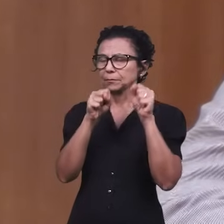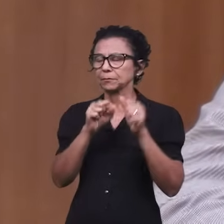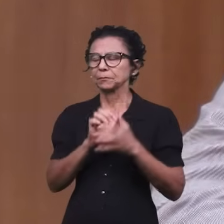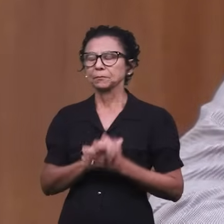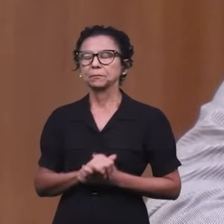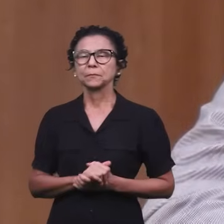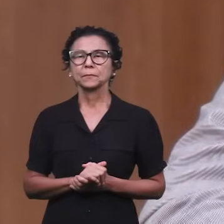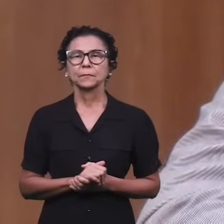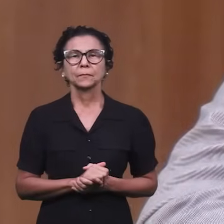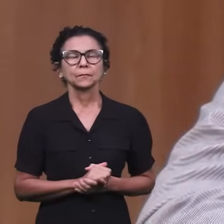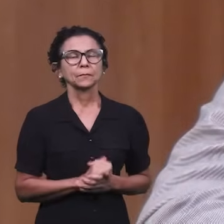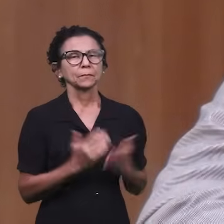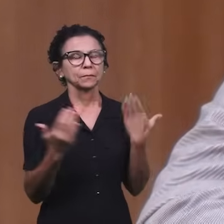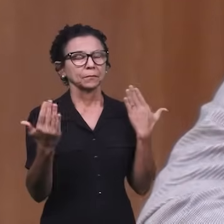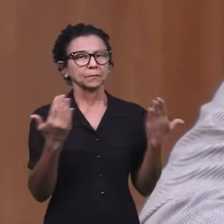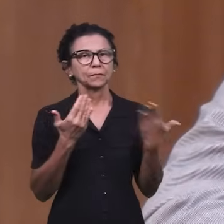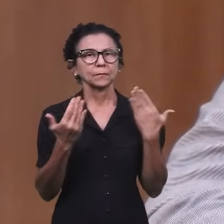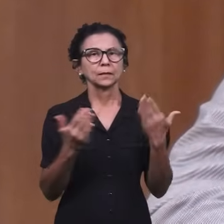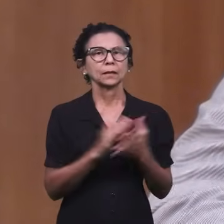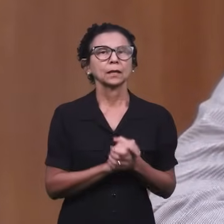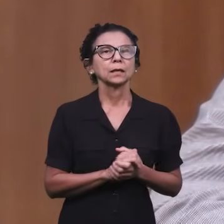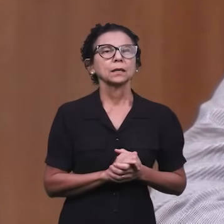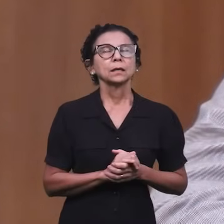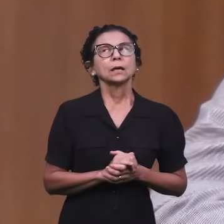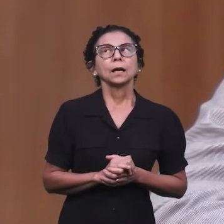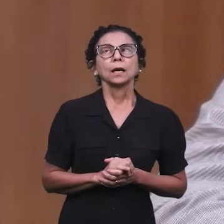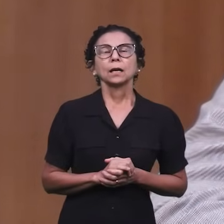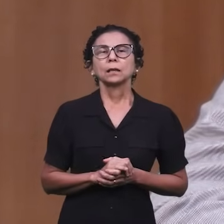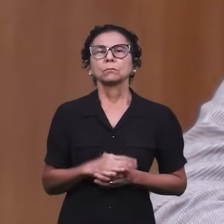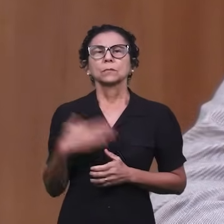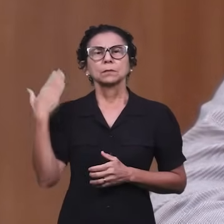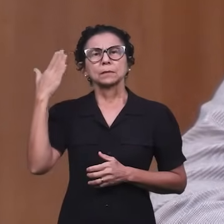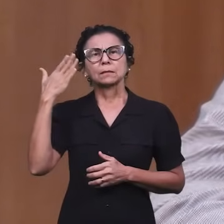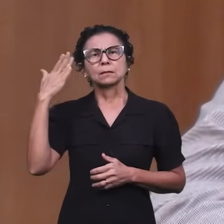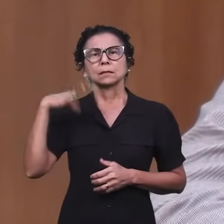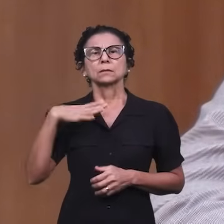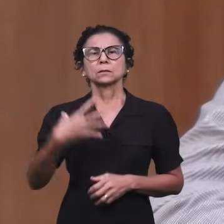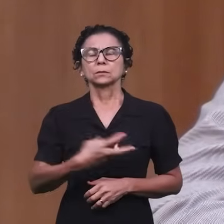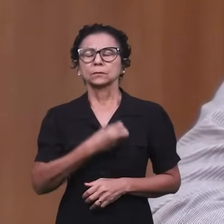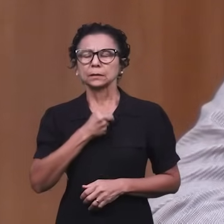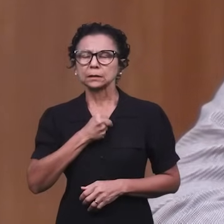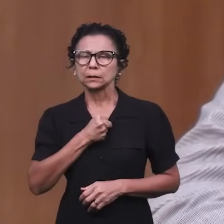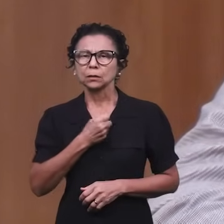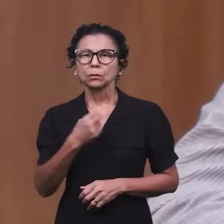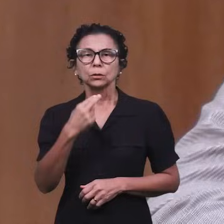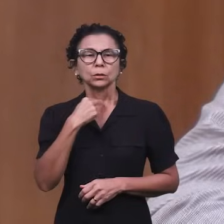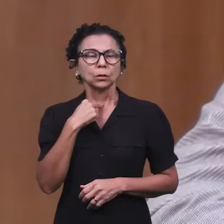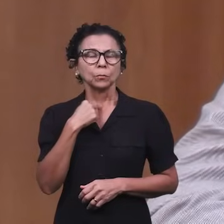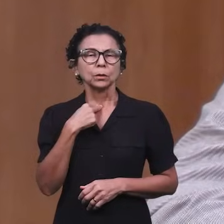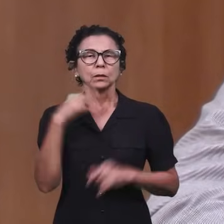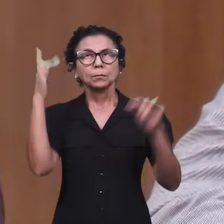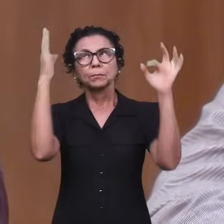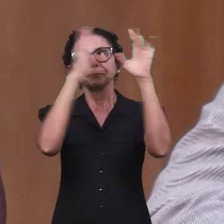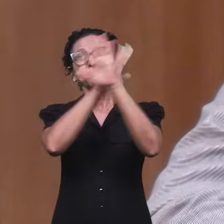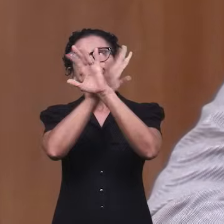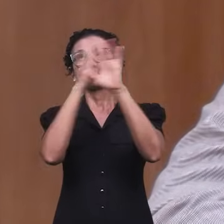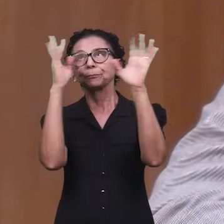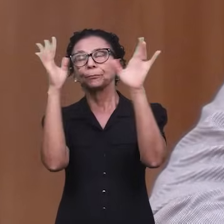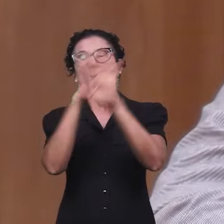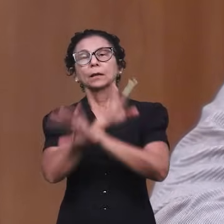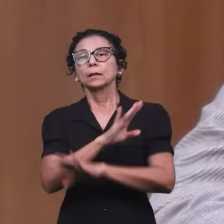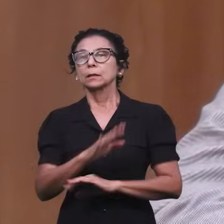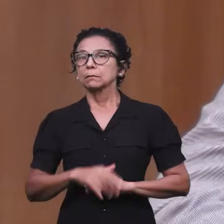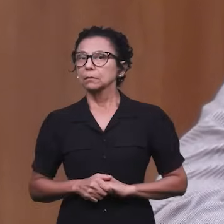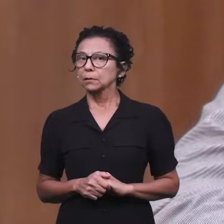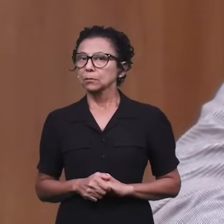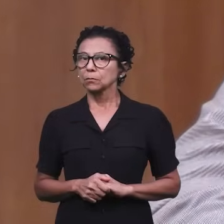mensagem dormir no nosso coração. Nós não podemos deixar Jesus estar dormindo no barco. É tempo de despertar a